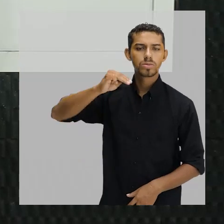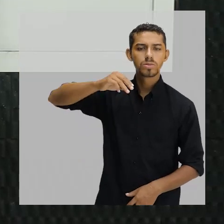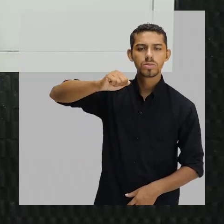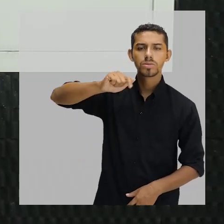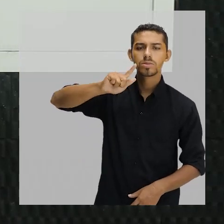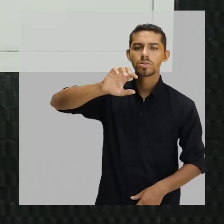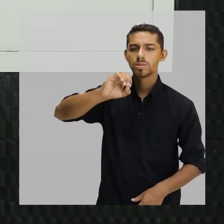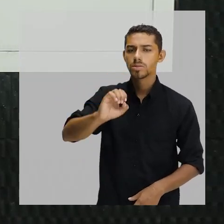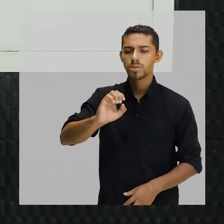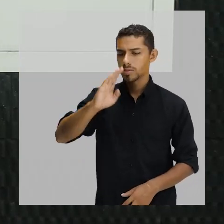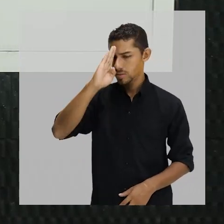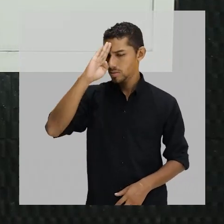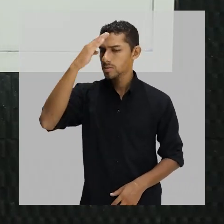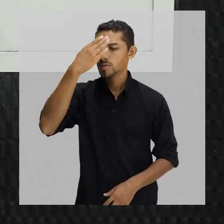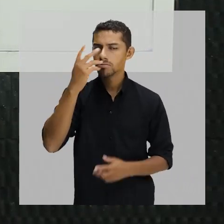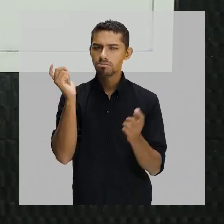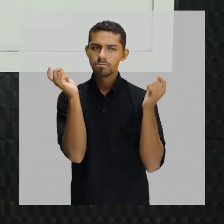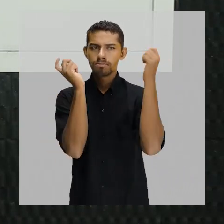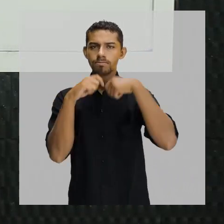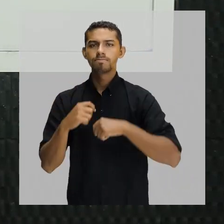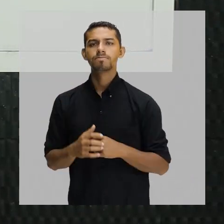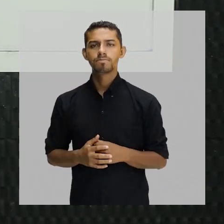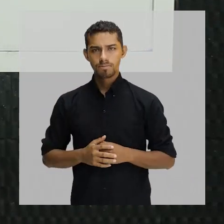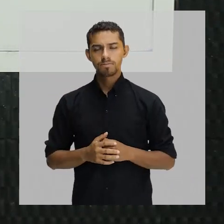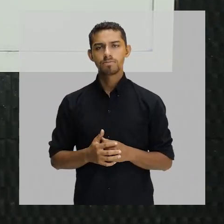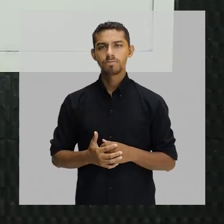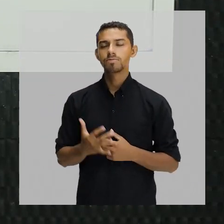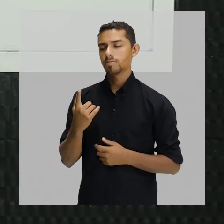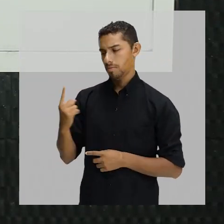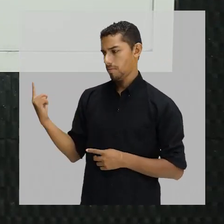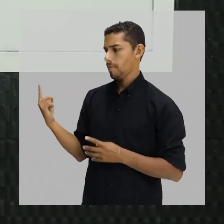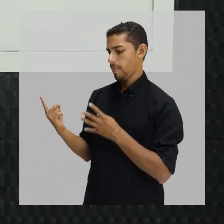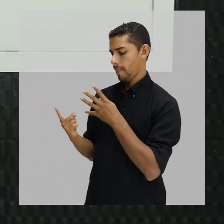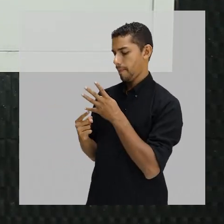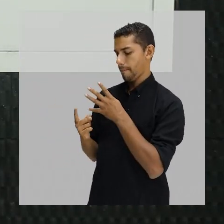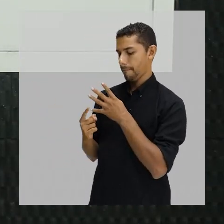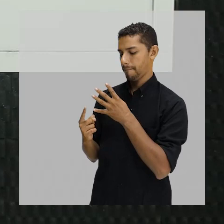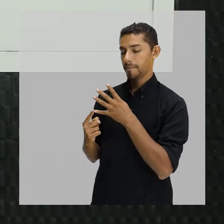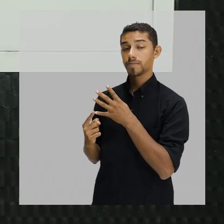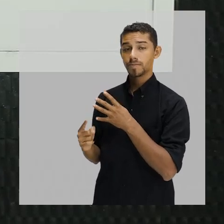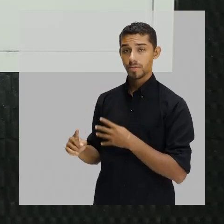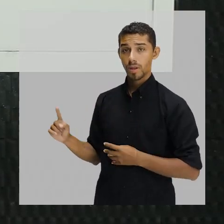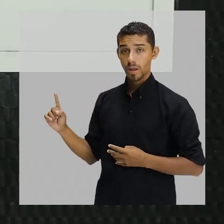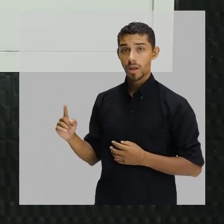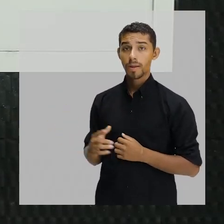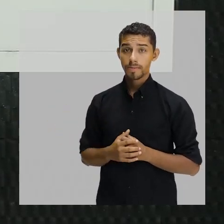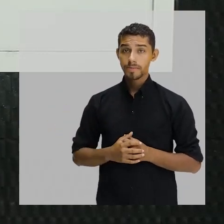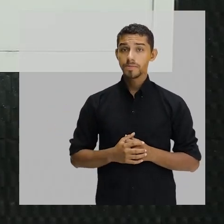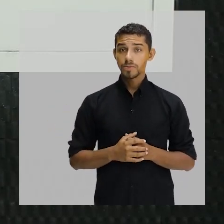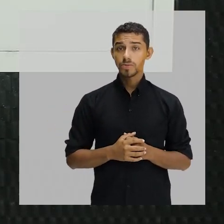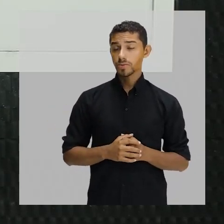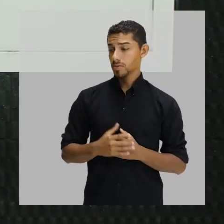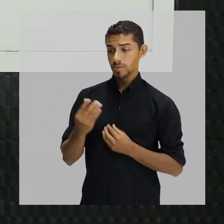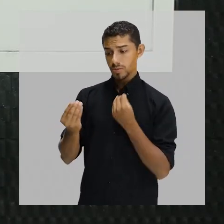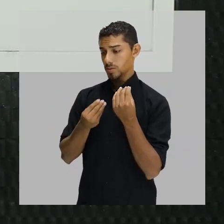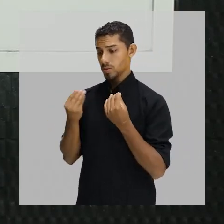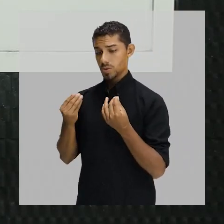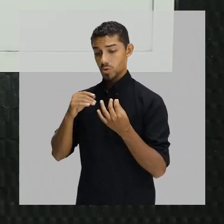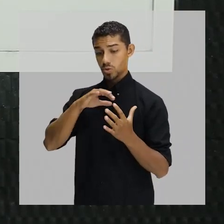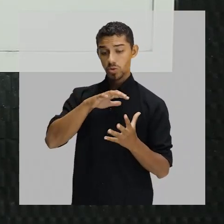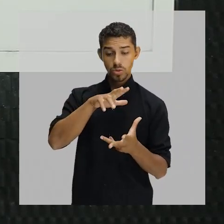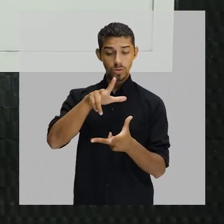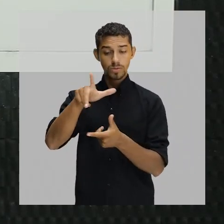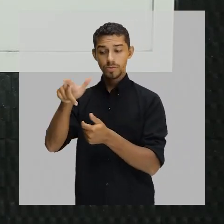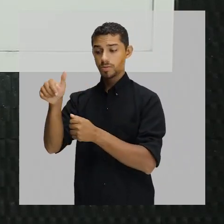elemento primoroso. E isso quem trata é a essência do conhecimento. É muito fácil você ver que no mundo